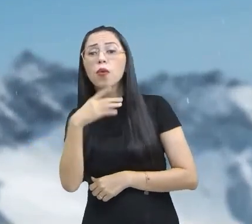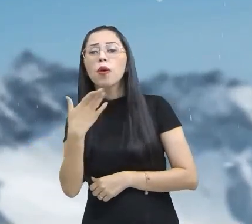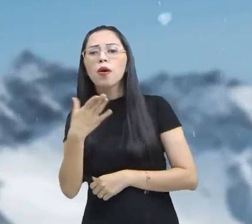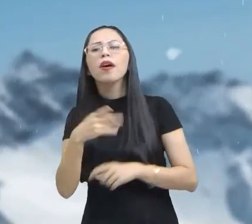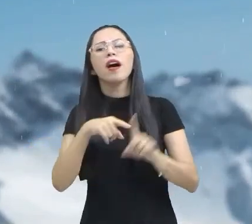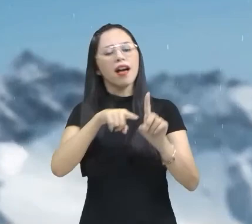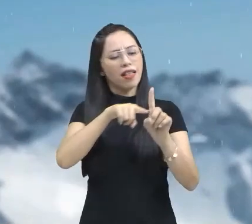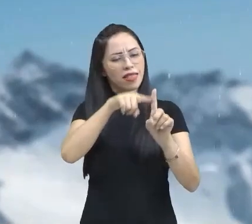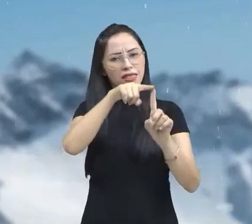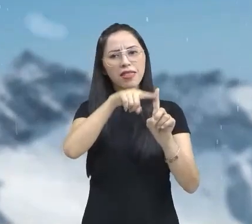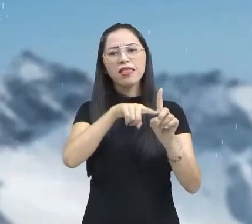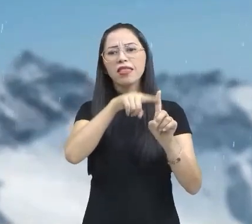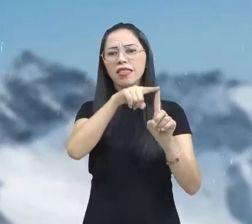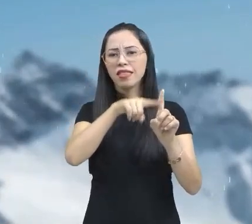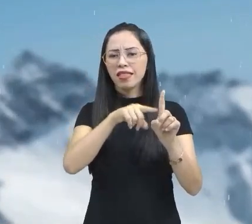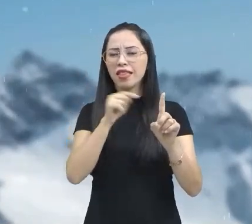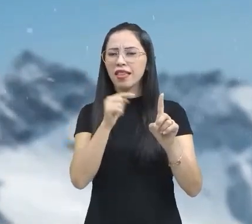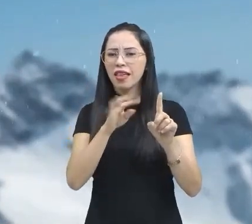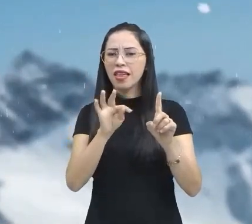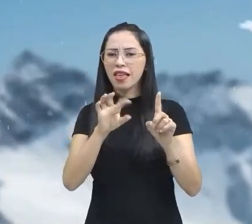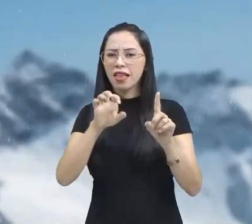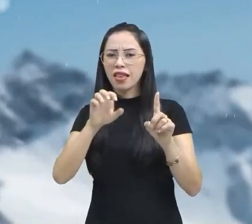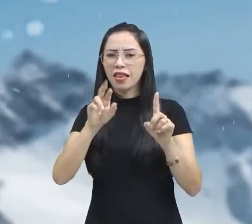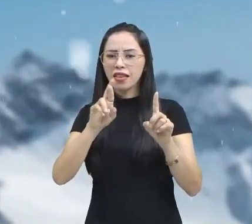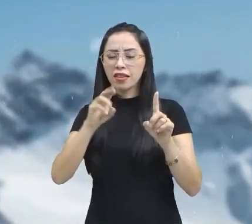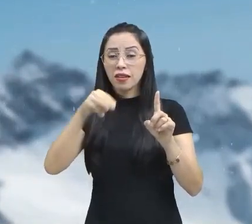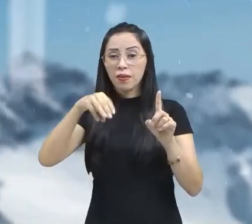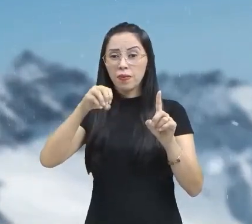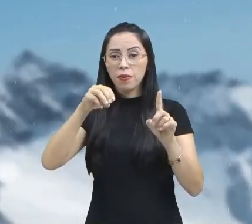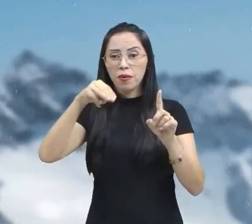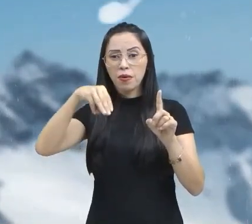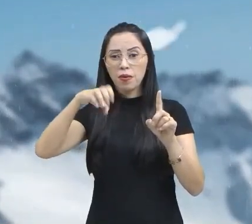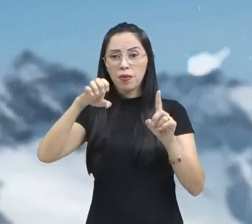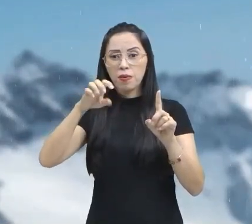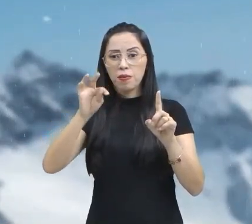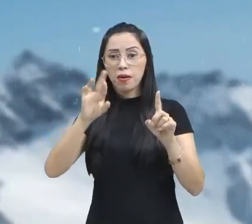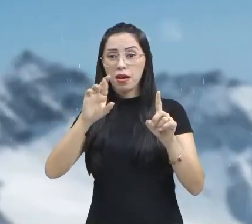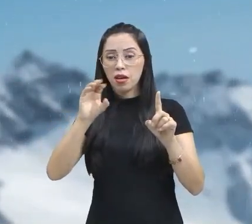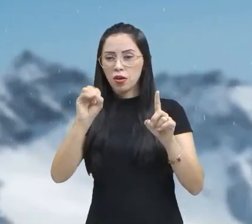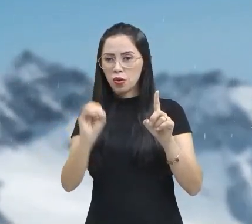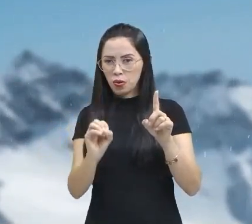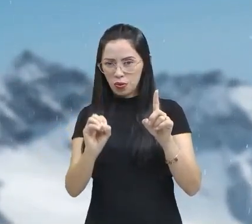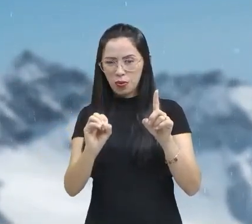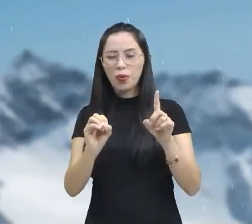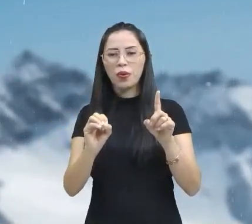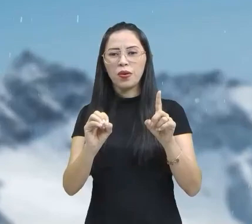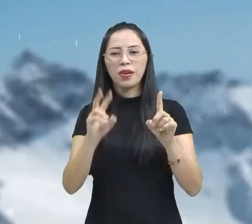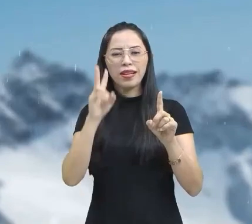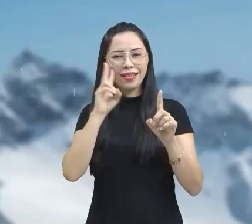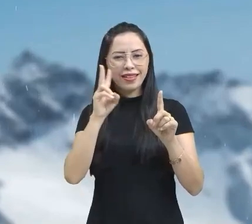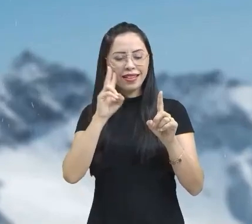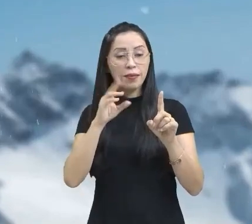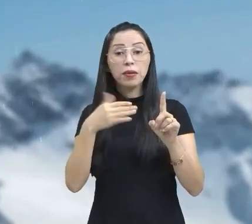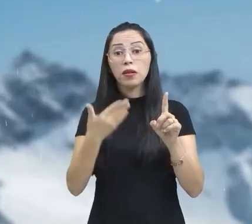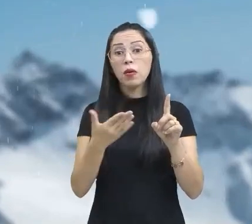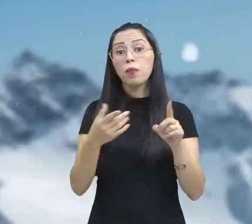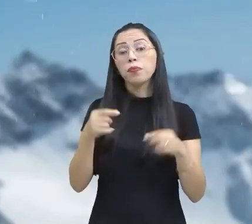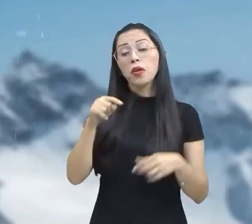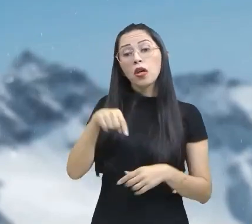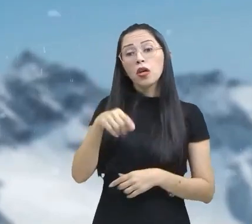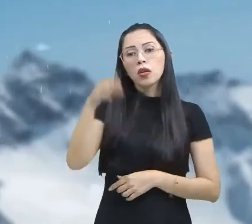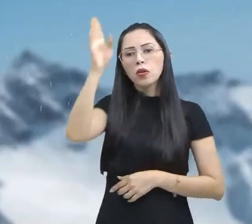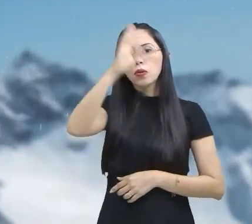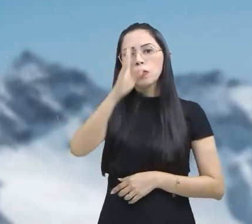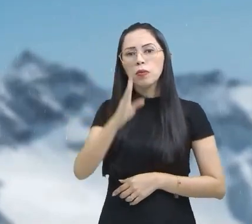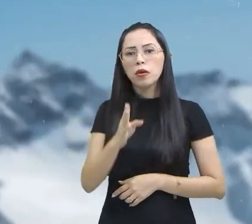temperaturas. E como é que é feita essa medição? Com a utilização do grau Celsius. No Brasil, especialmente, nós